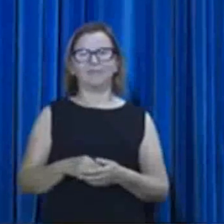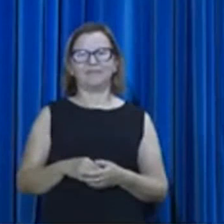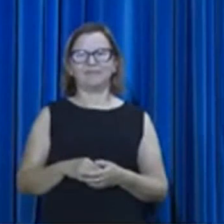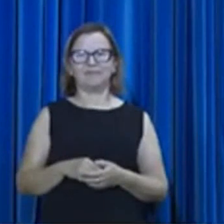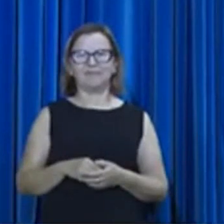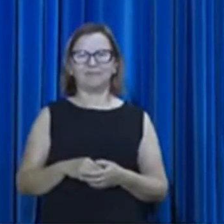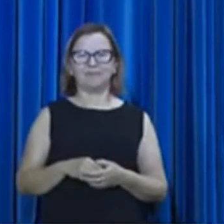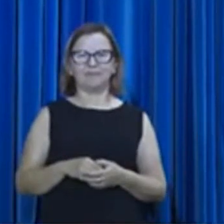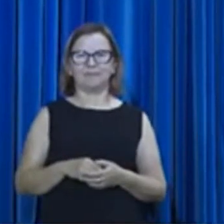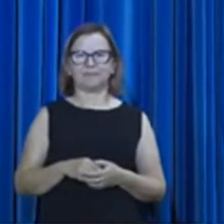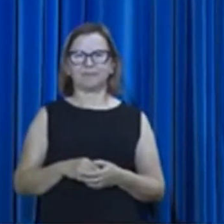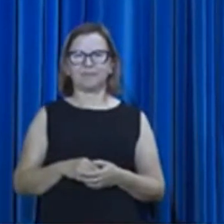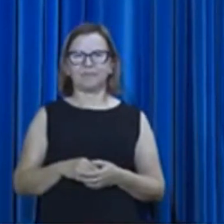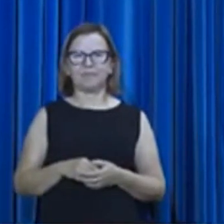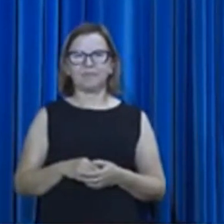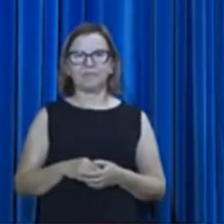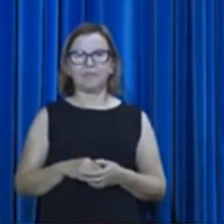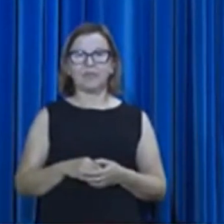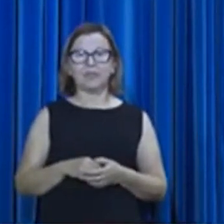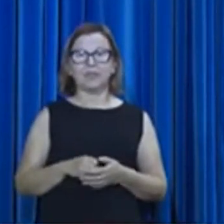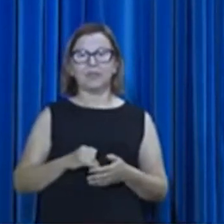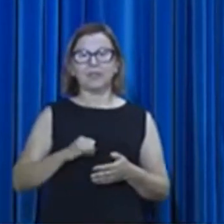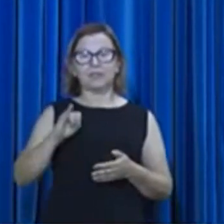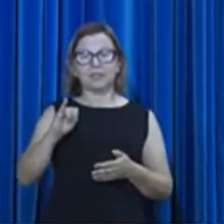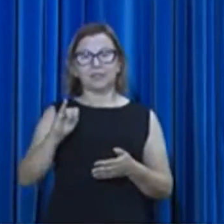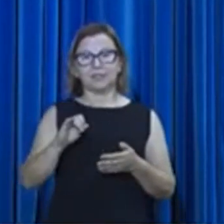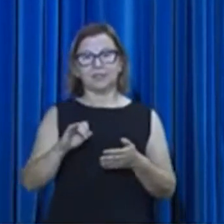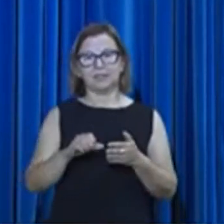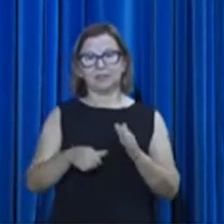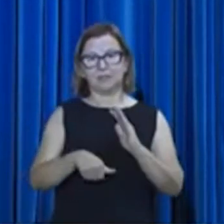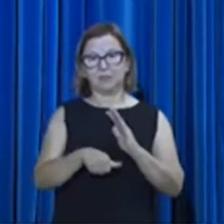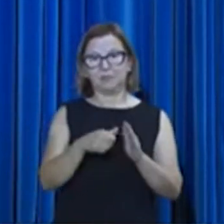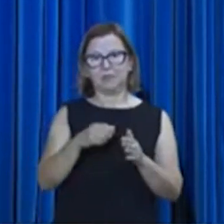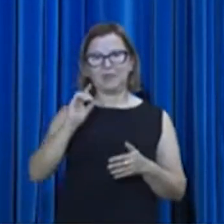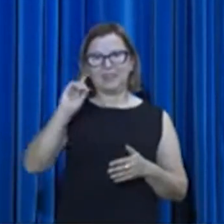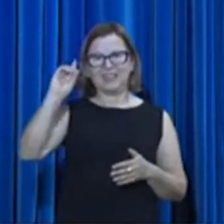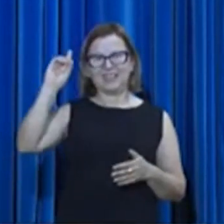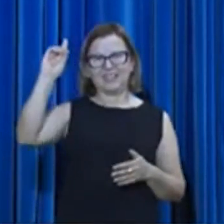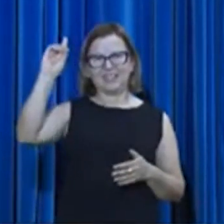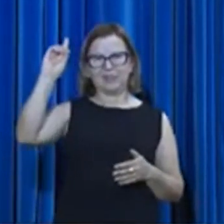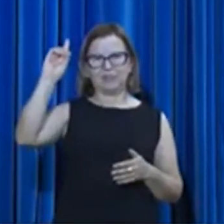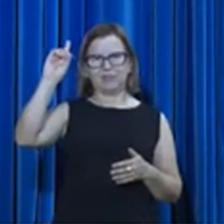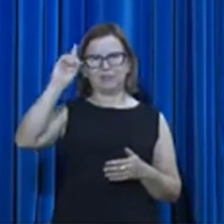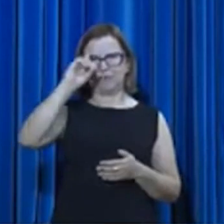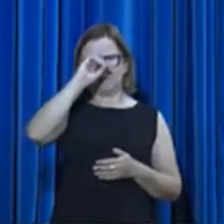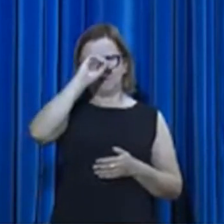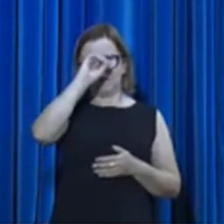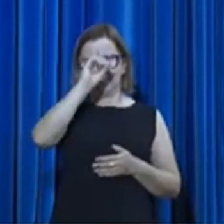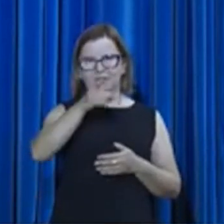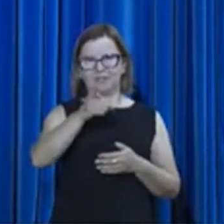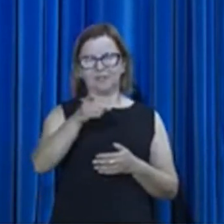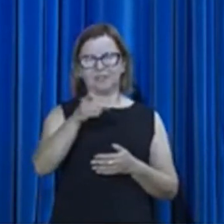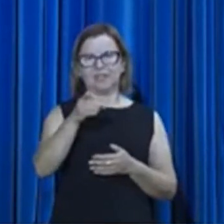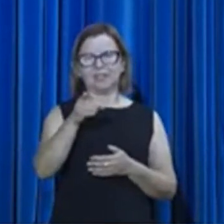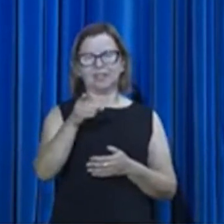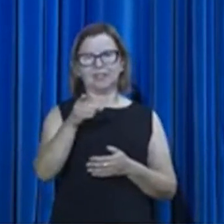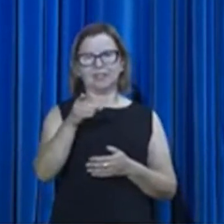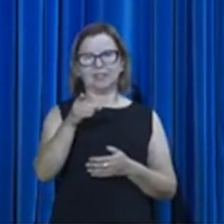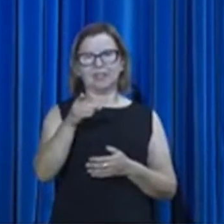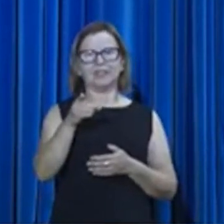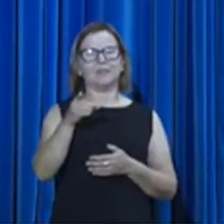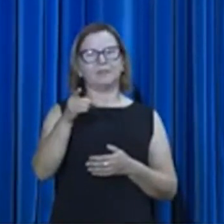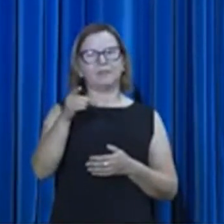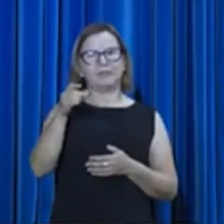23. Se primeiramente Deus dá uma ordem a